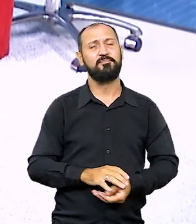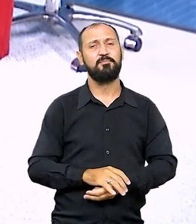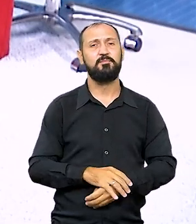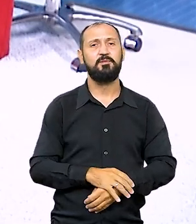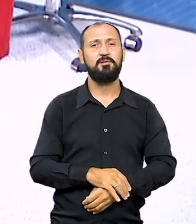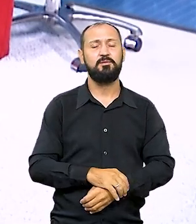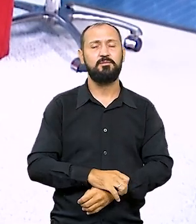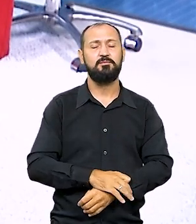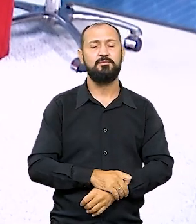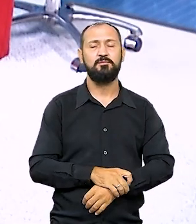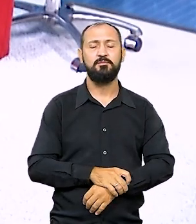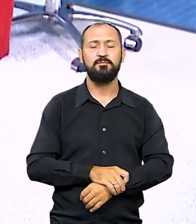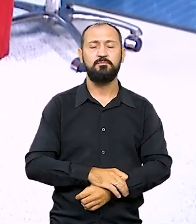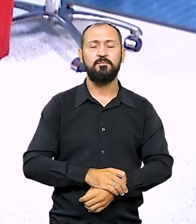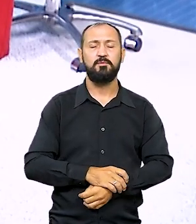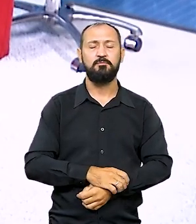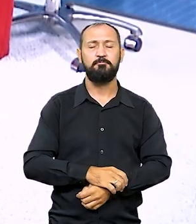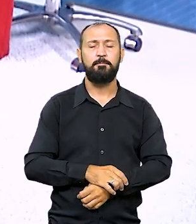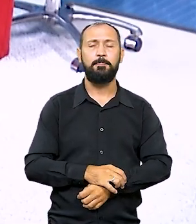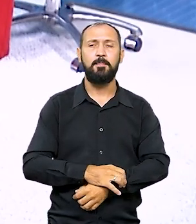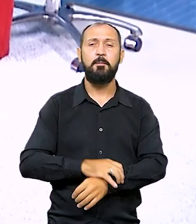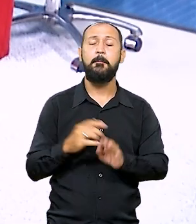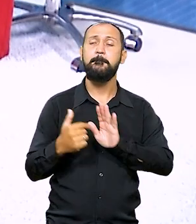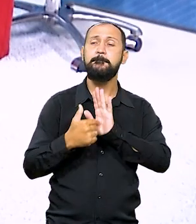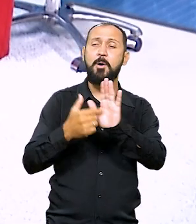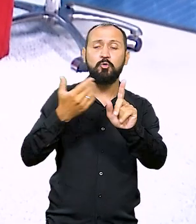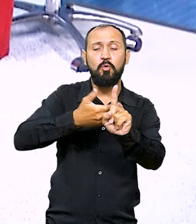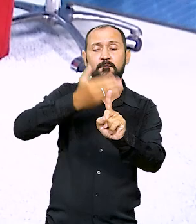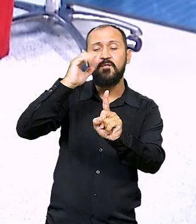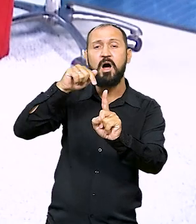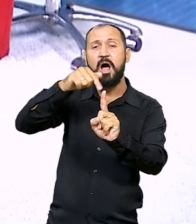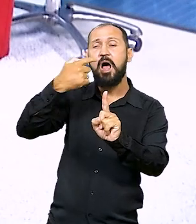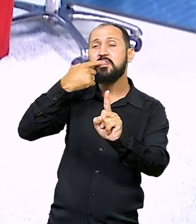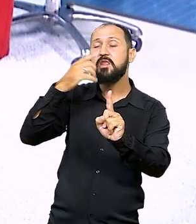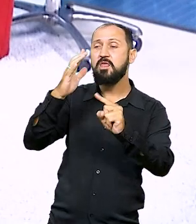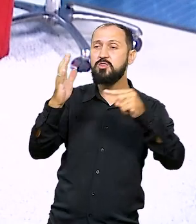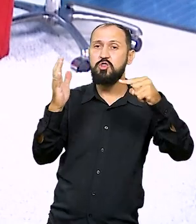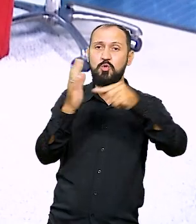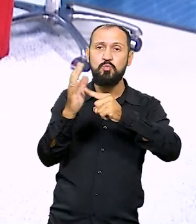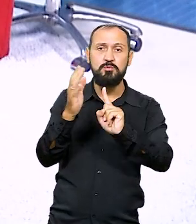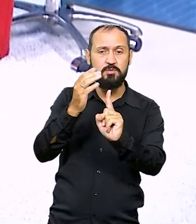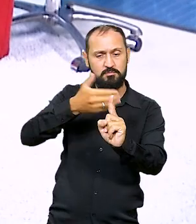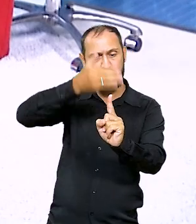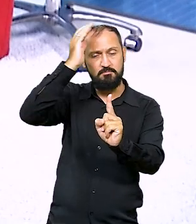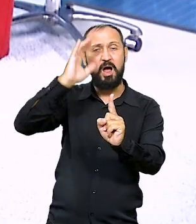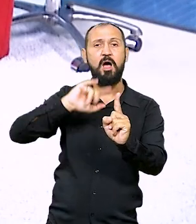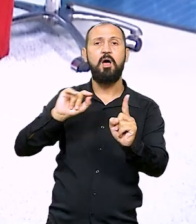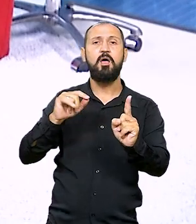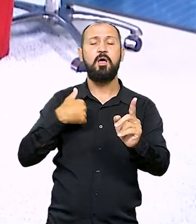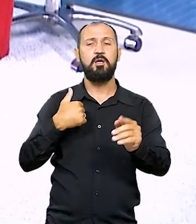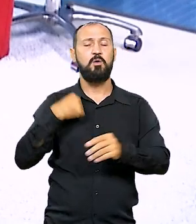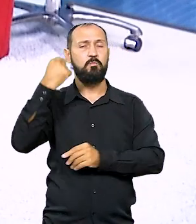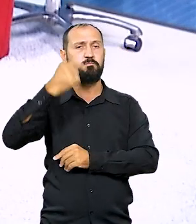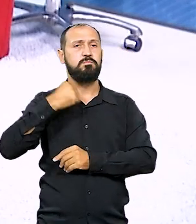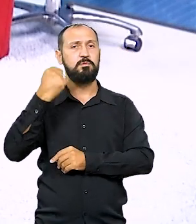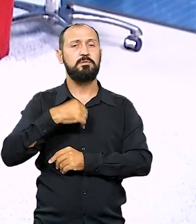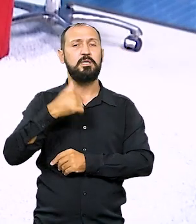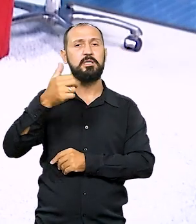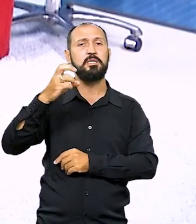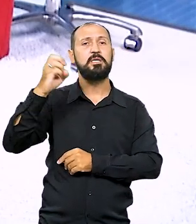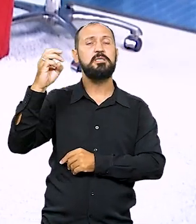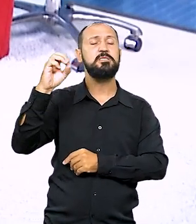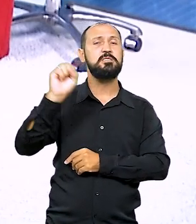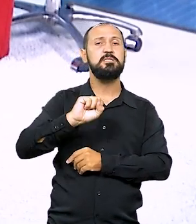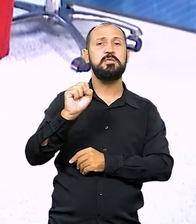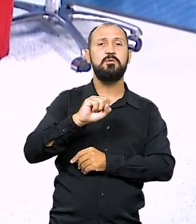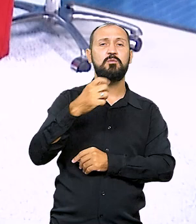Silvia, dá um espaço maior, uma visibilidade maior àquela denúncia, àquele fato, aí o advogado tem